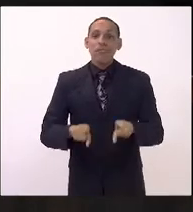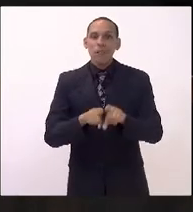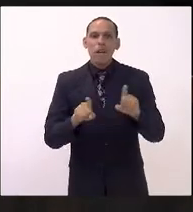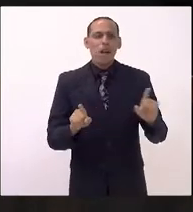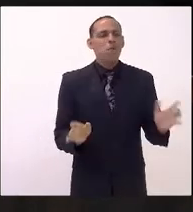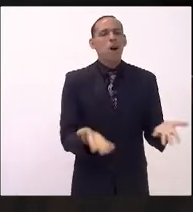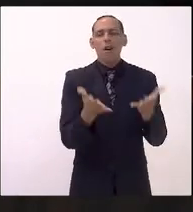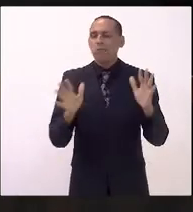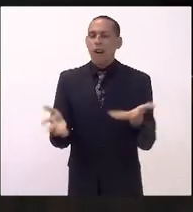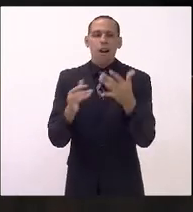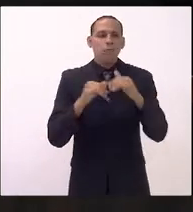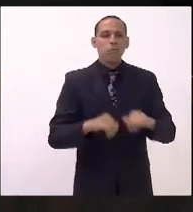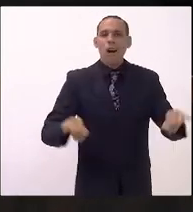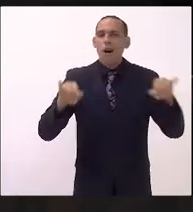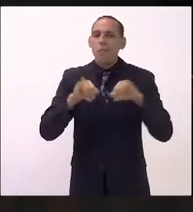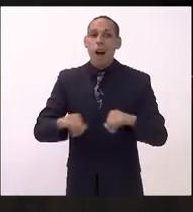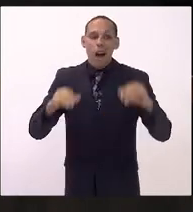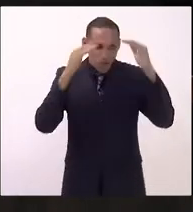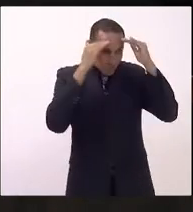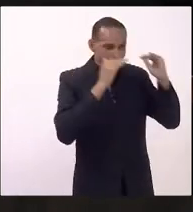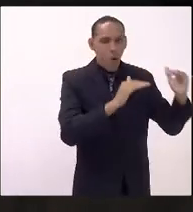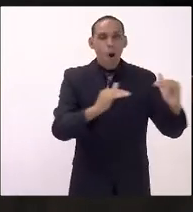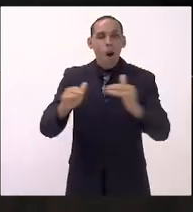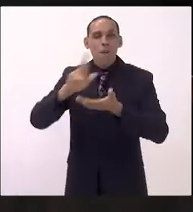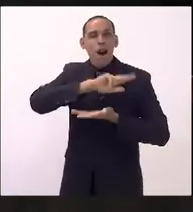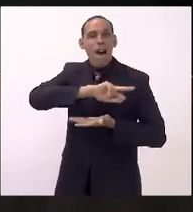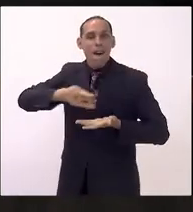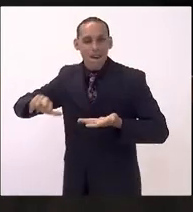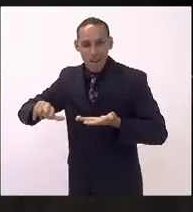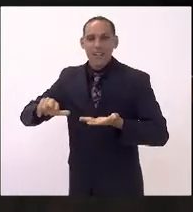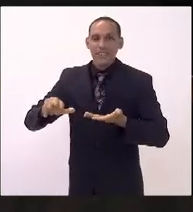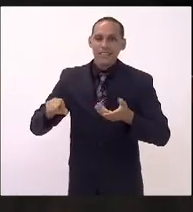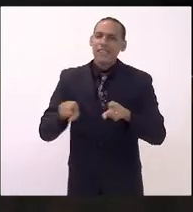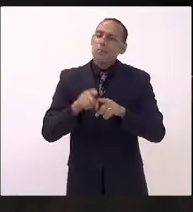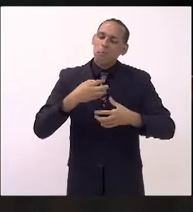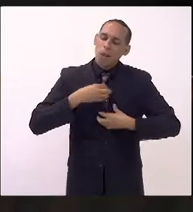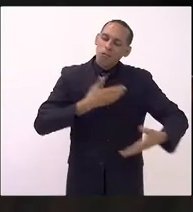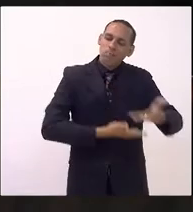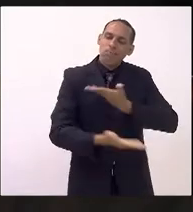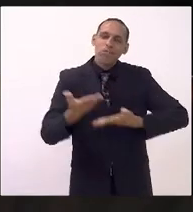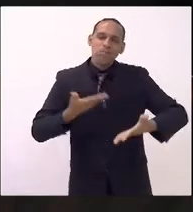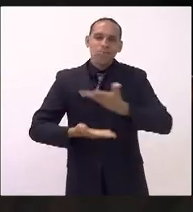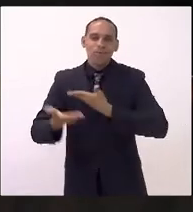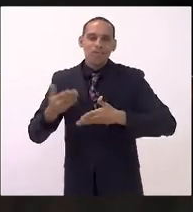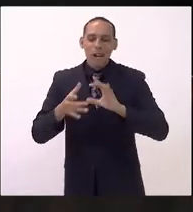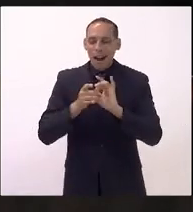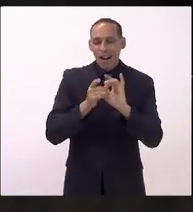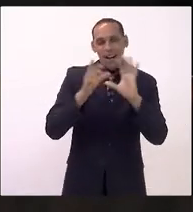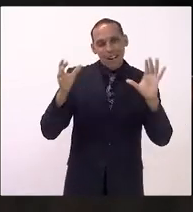divulgamos a necessidade do respeito à diversidade, à solidariedade, à